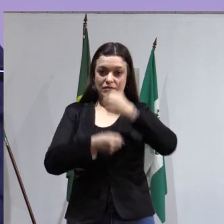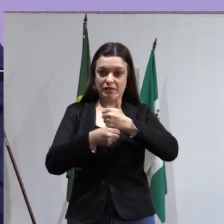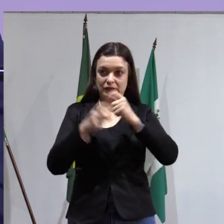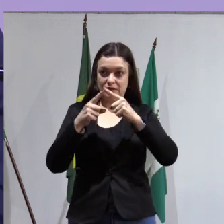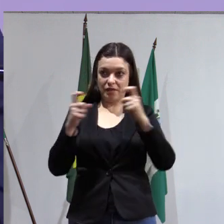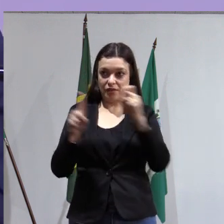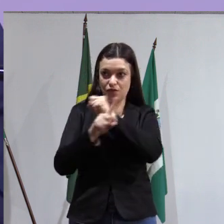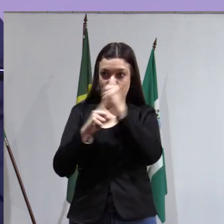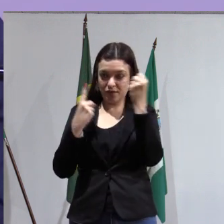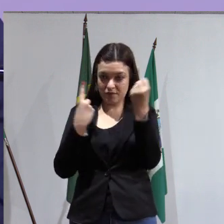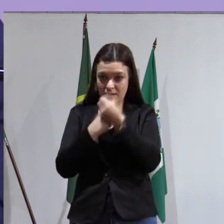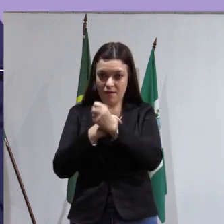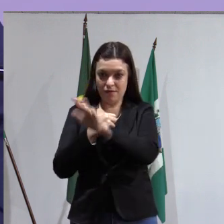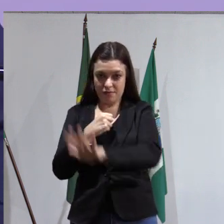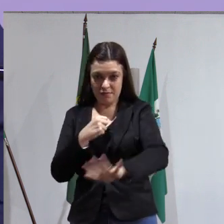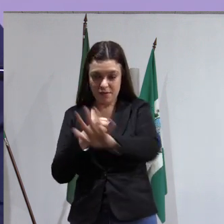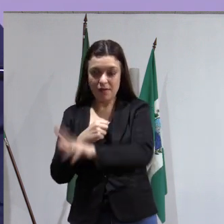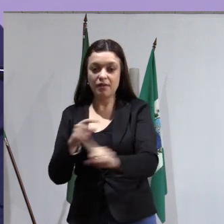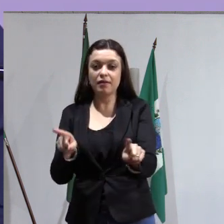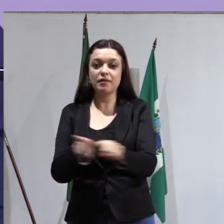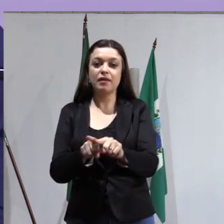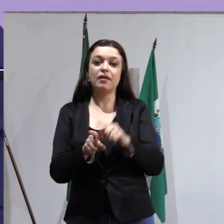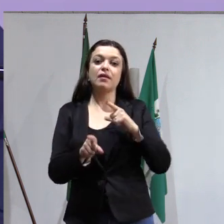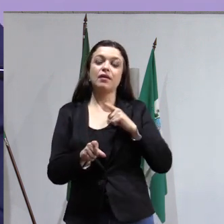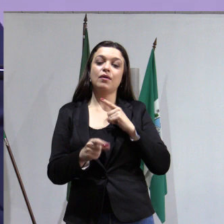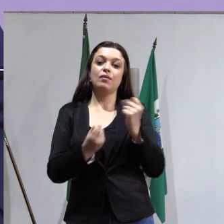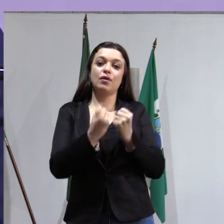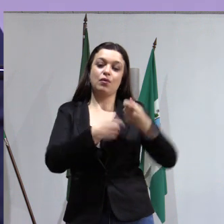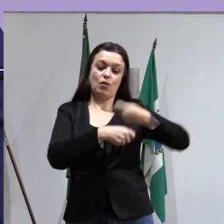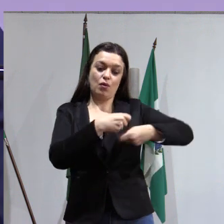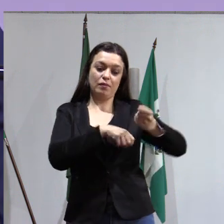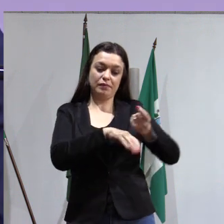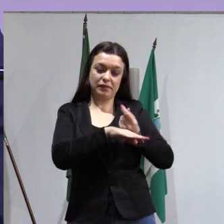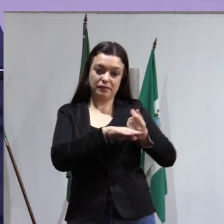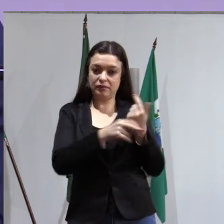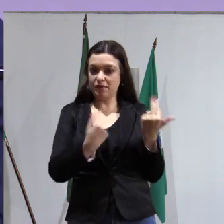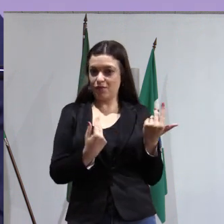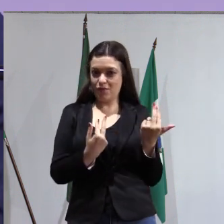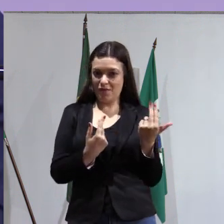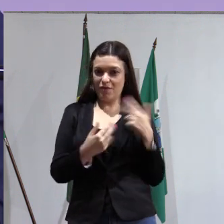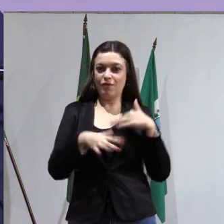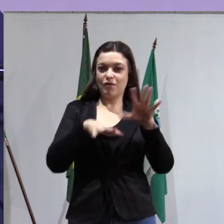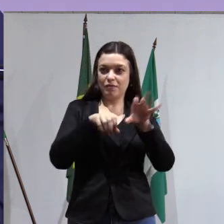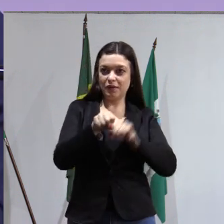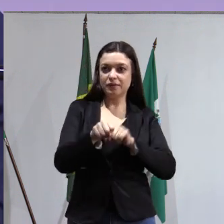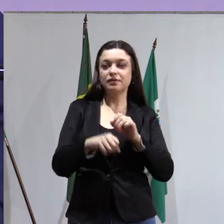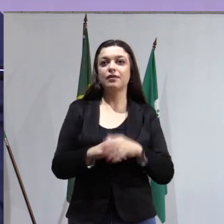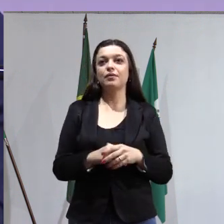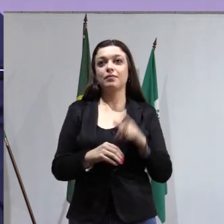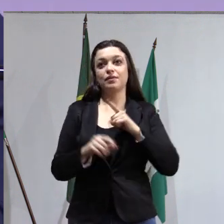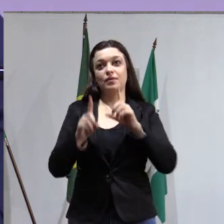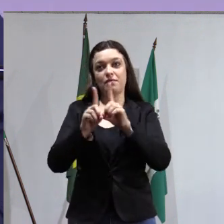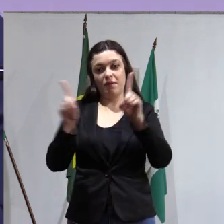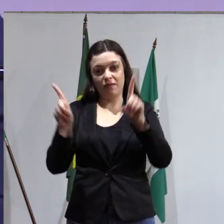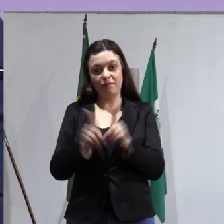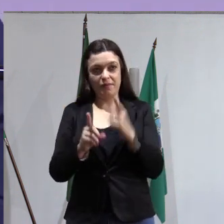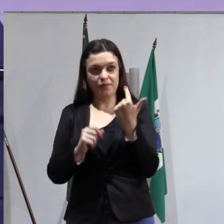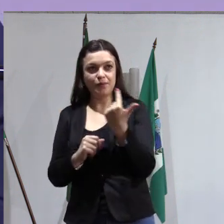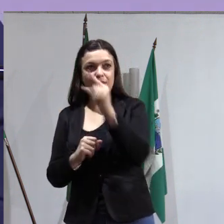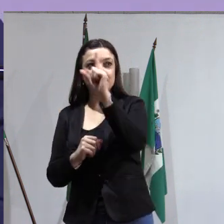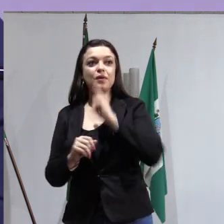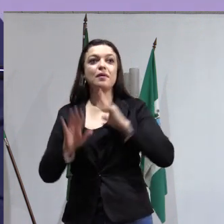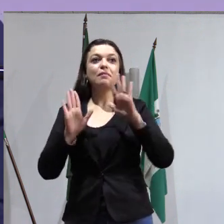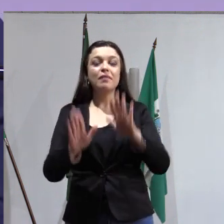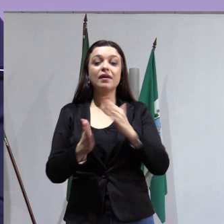tanto quanto o professor Marco Cavalieri, apesar de não ser do Departamento de Economia. E eu queria começar chamando a atenção de